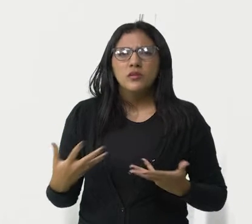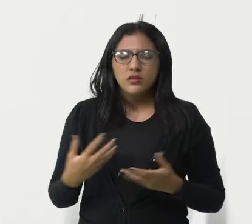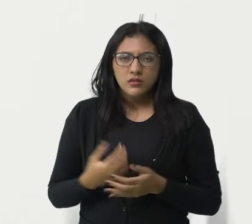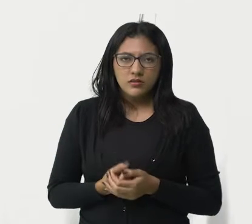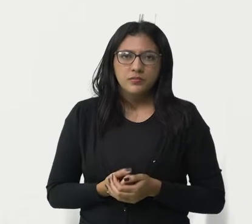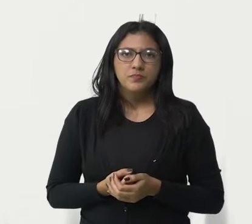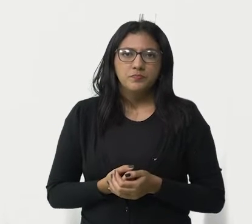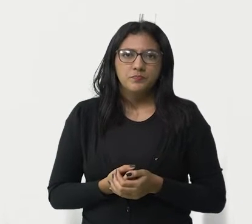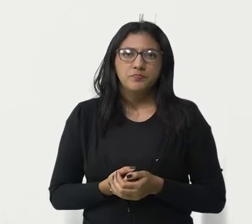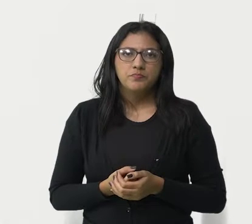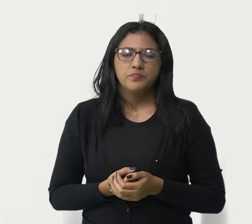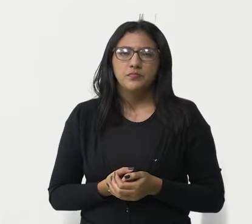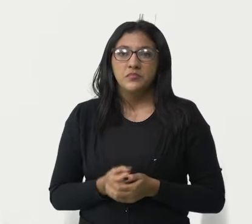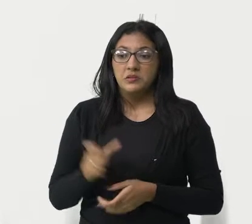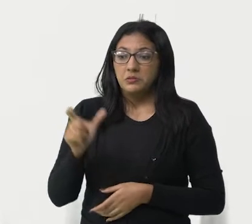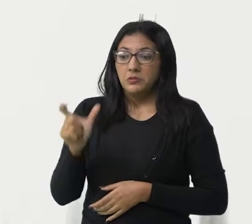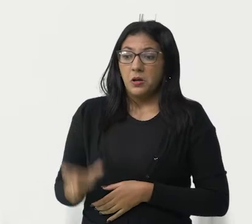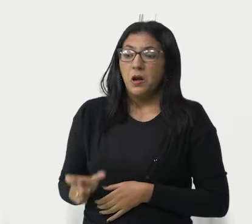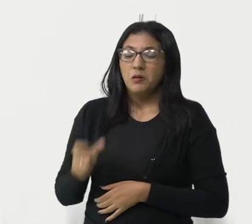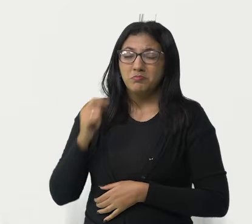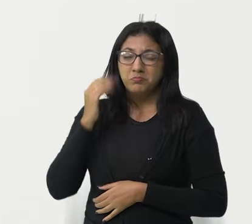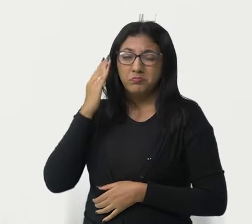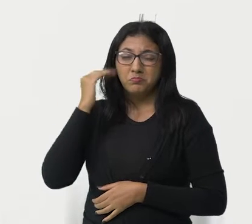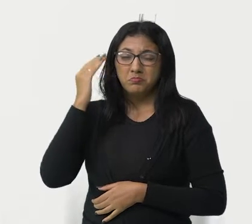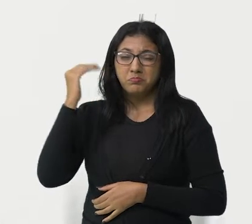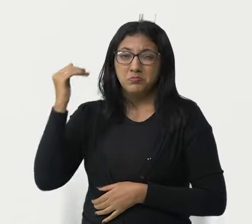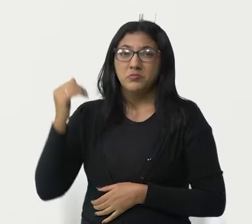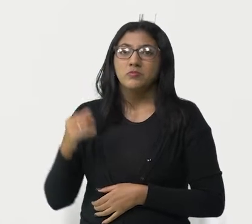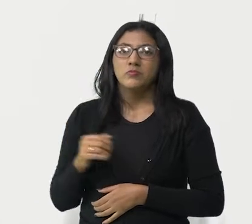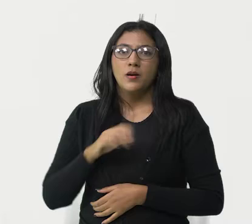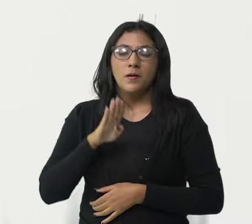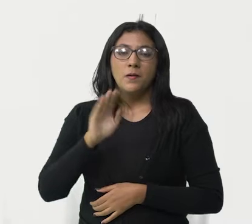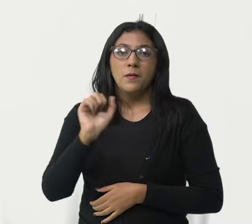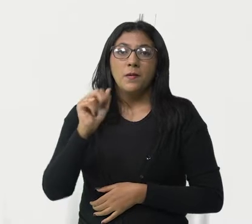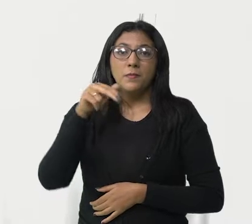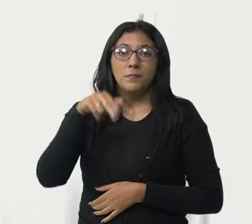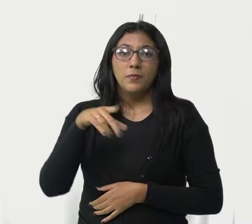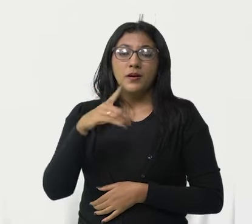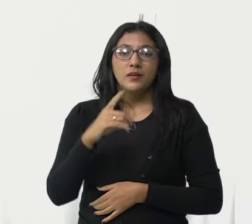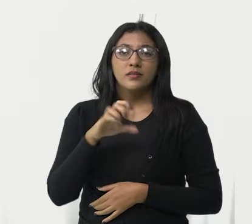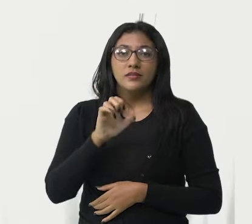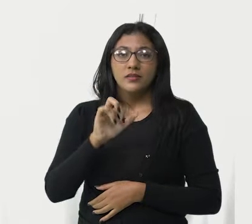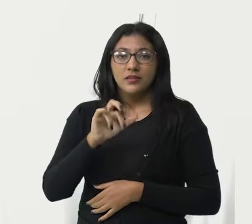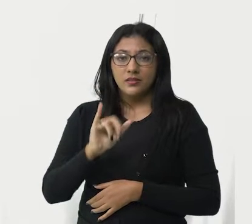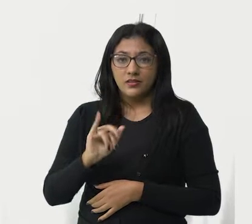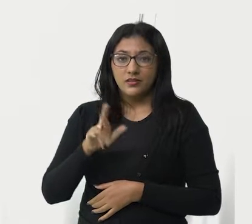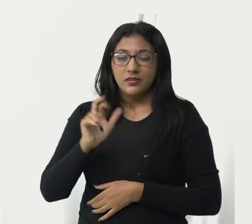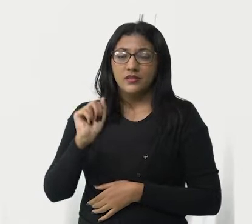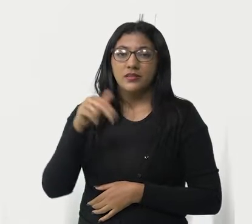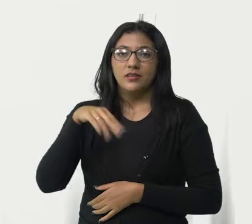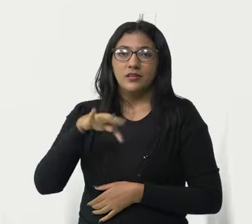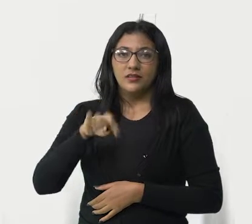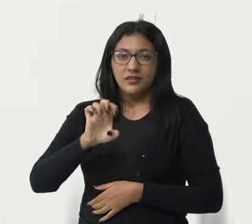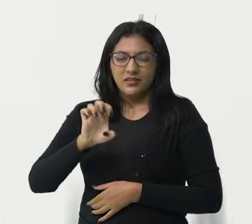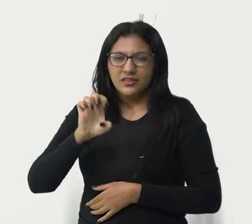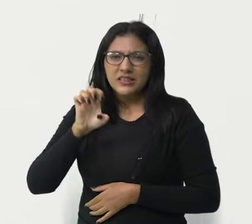Os grandes exploradores, os bandeirantes. Começam a surgir